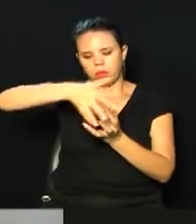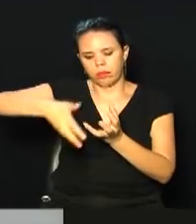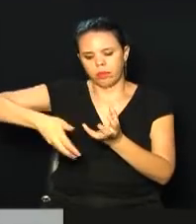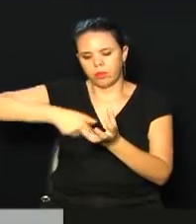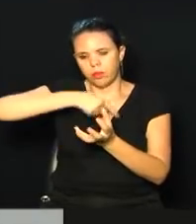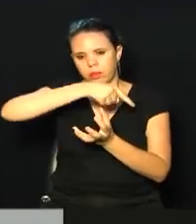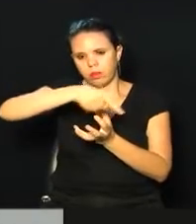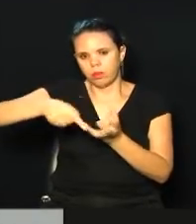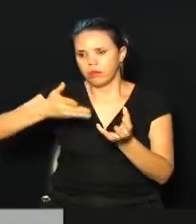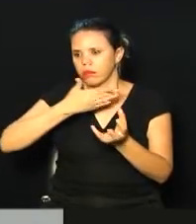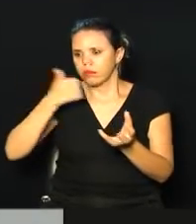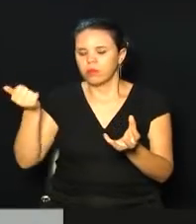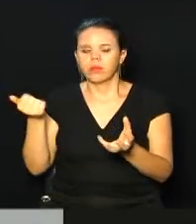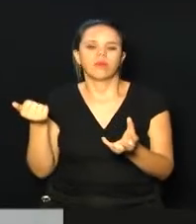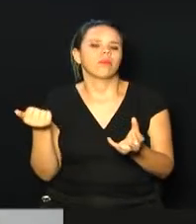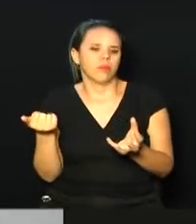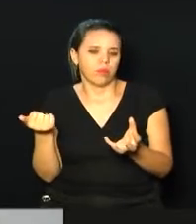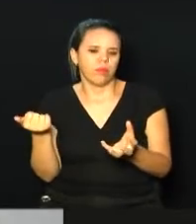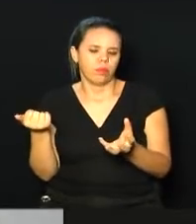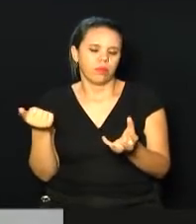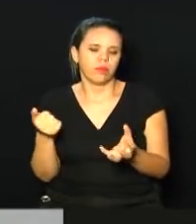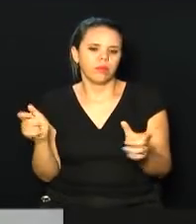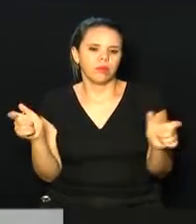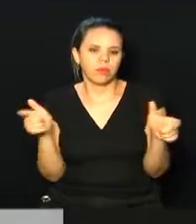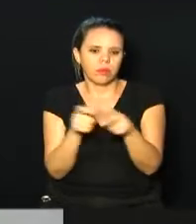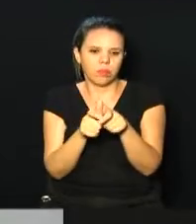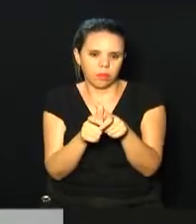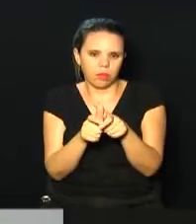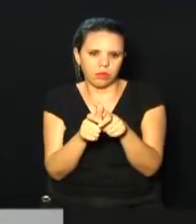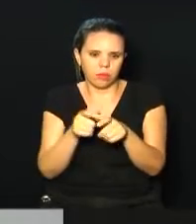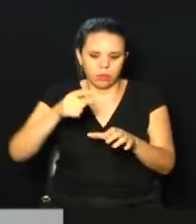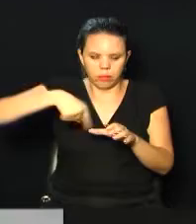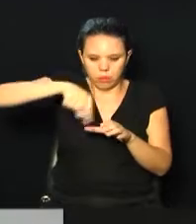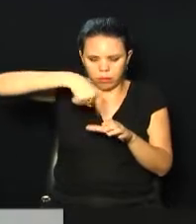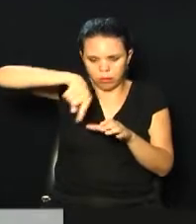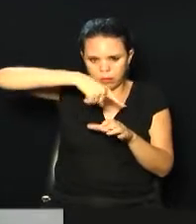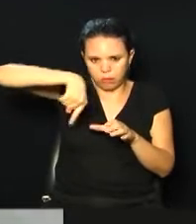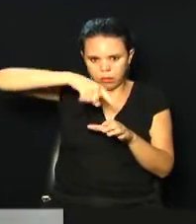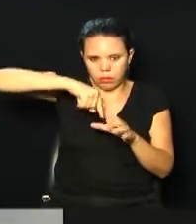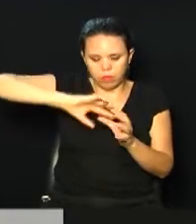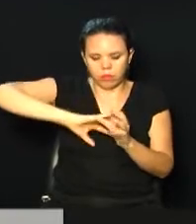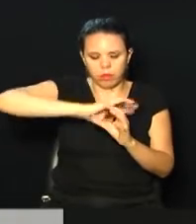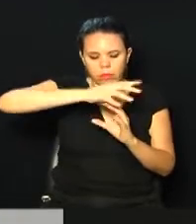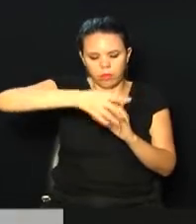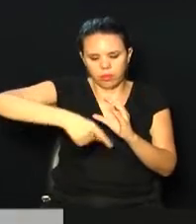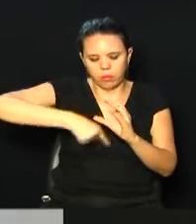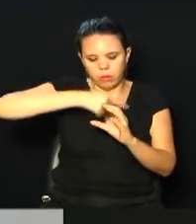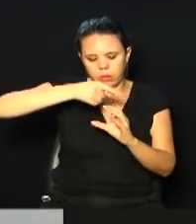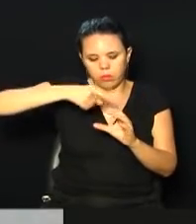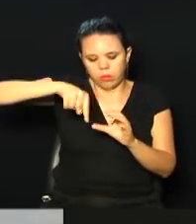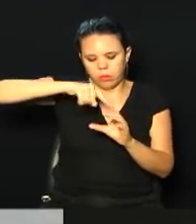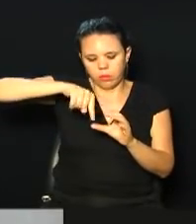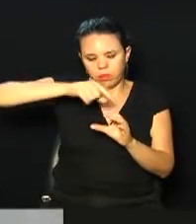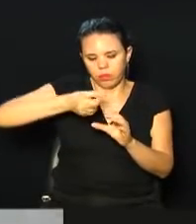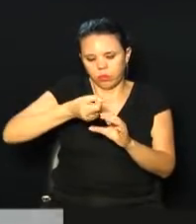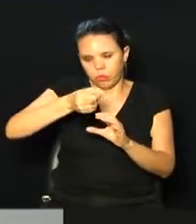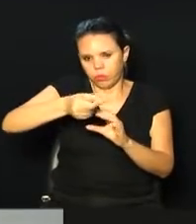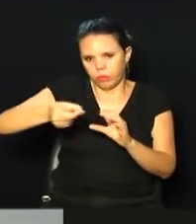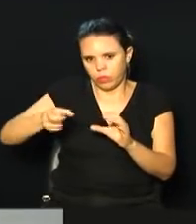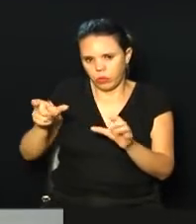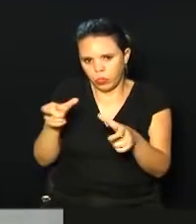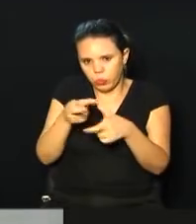nós reduzirmos o chamado buraco na camada de ozônio, nós reduzimos